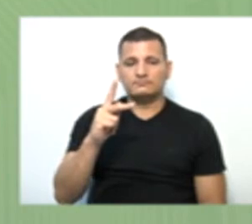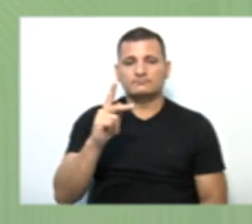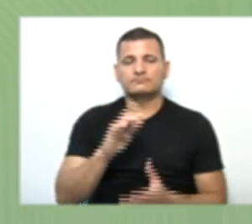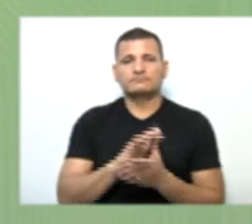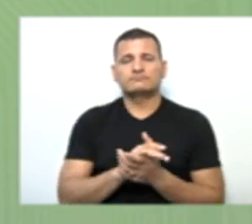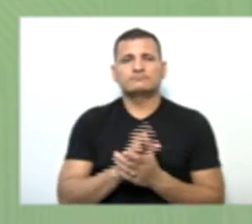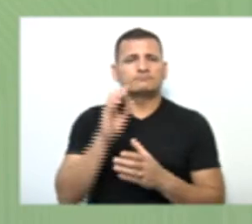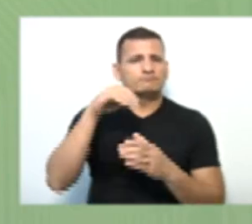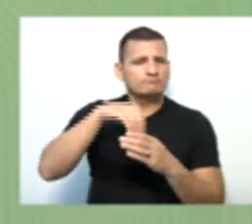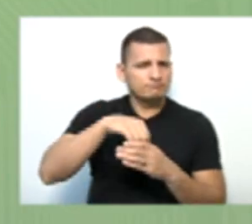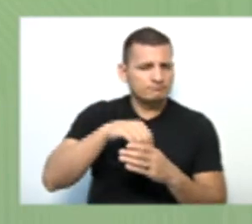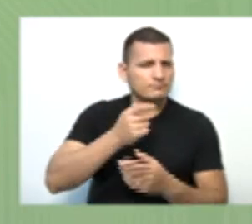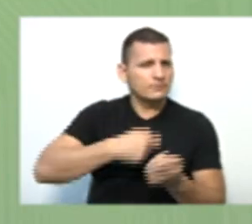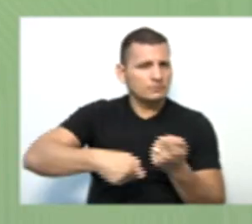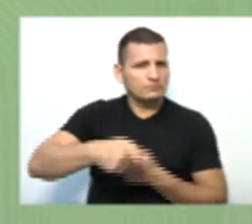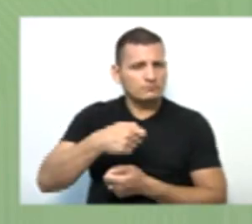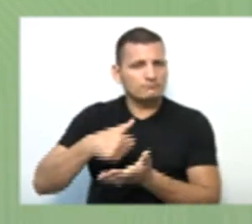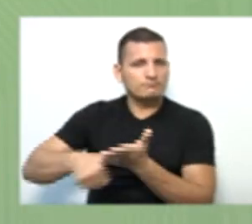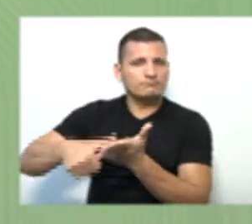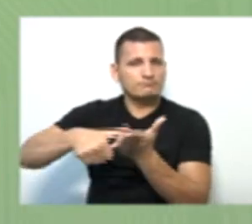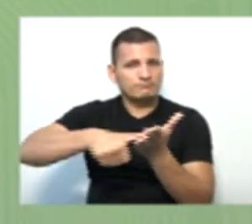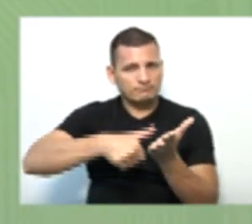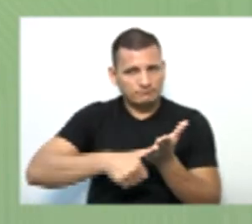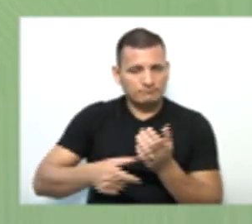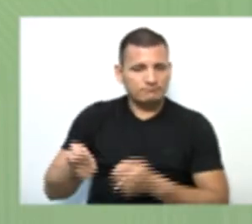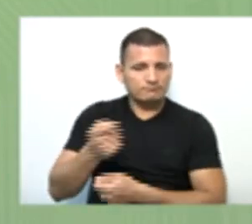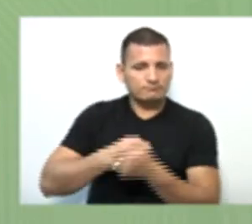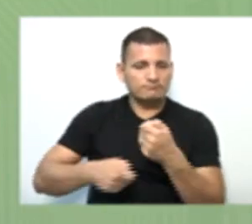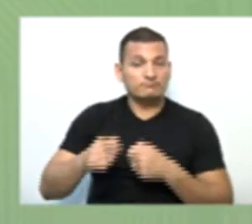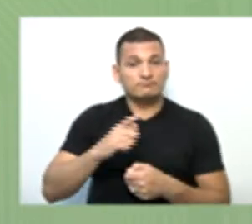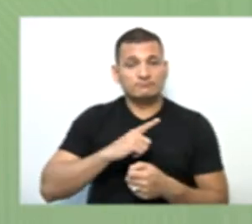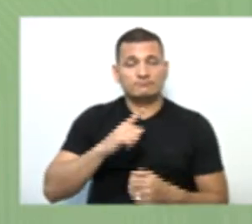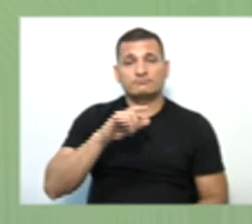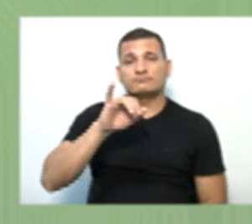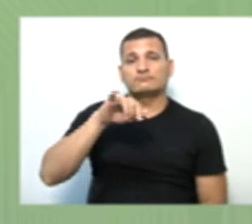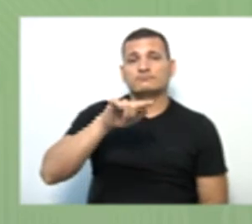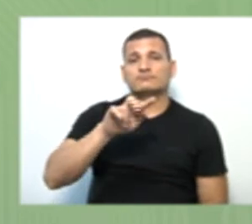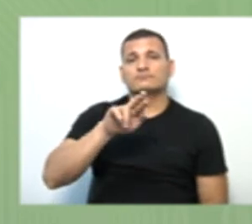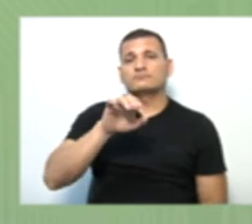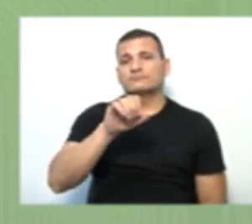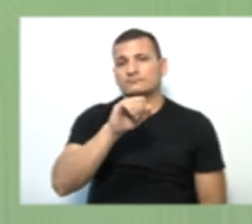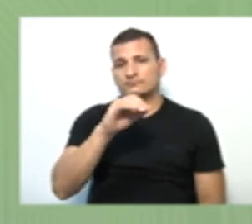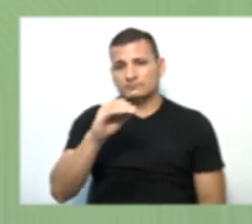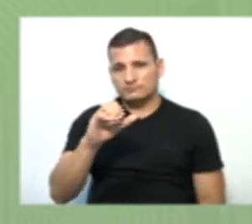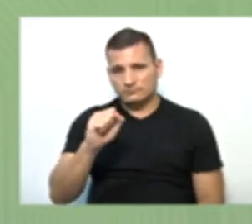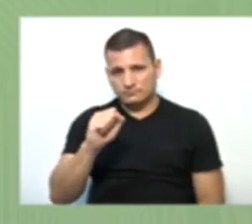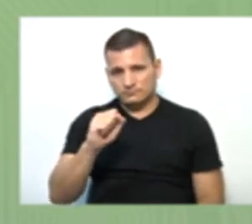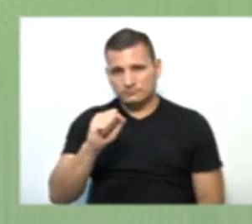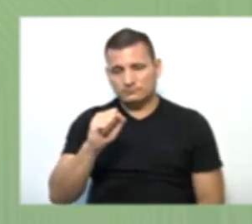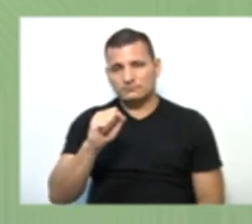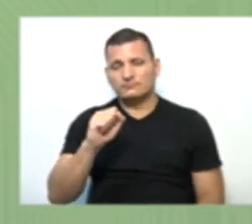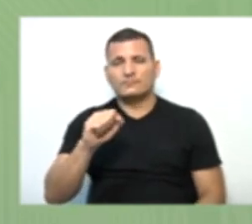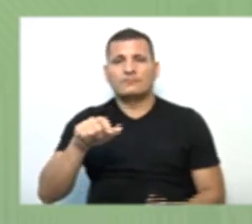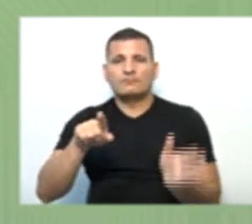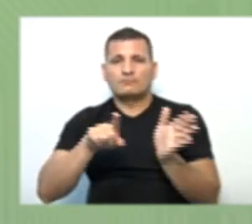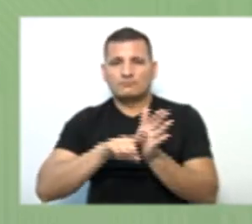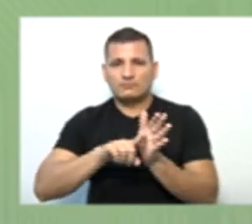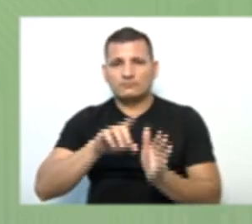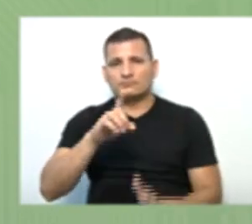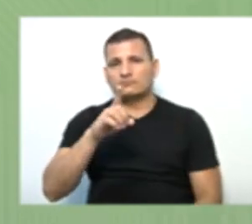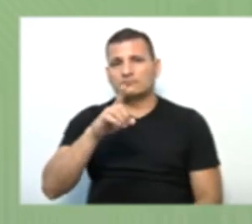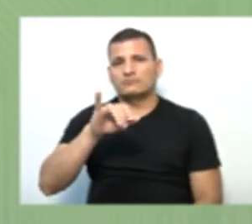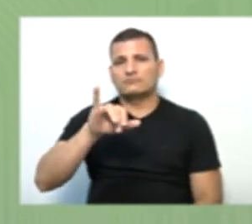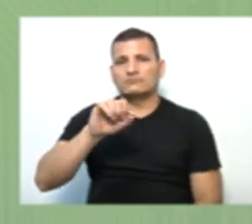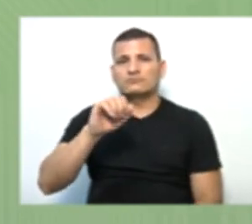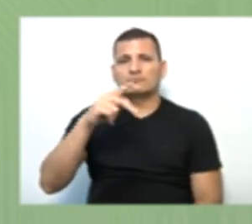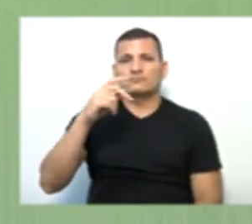nós temos o quê? Os ingressos menos os dispêndios, né? Pode gerar sobras, ou seja, lucro,